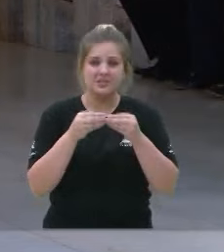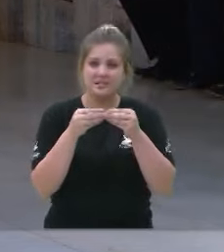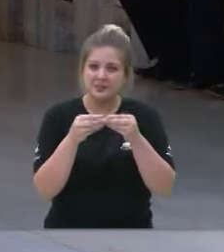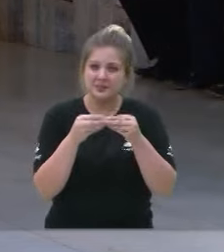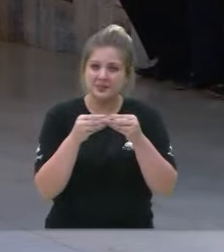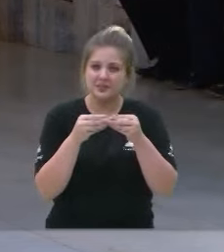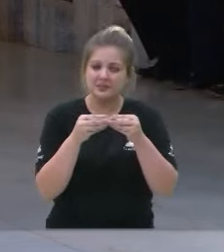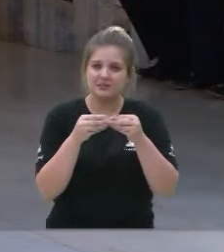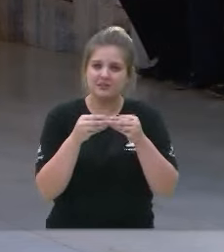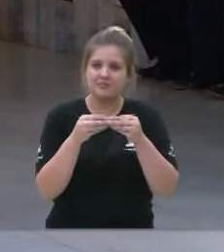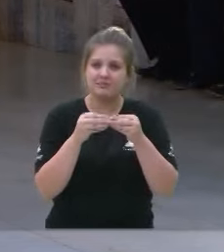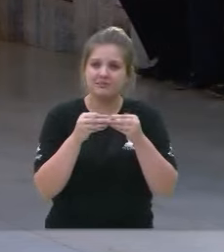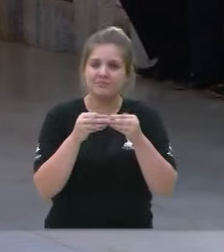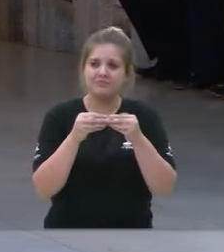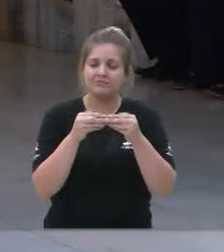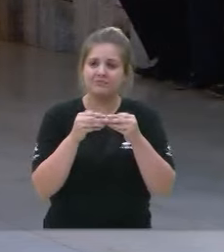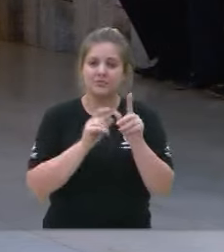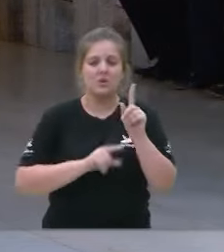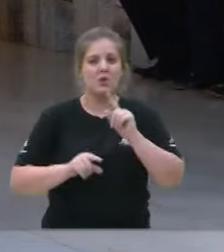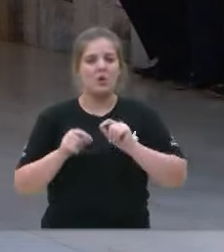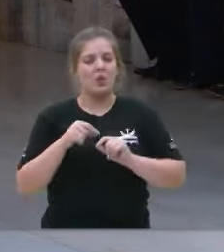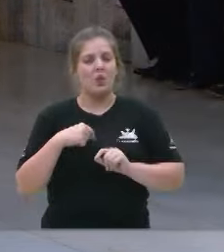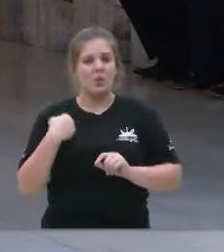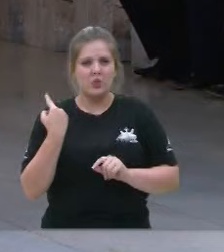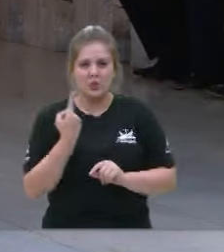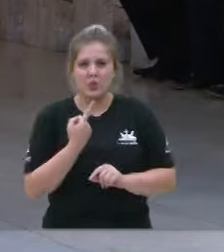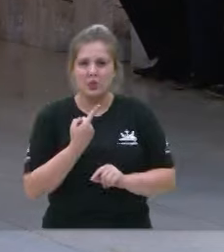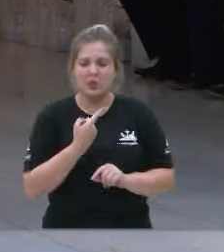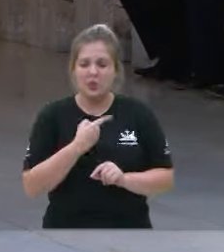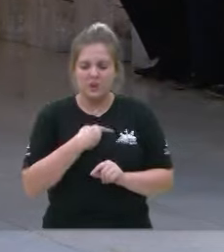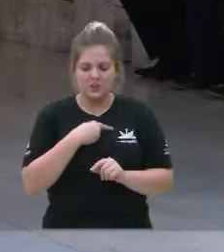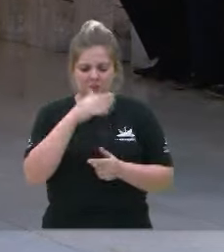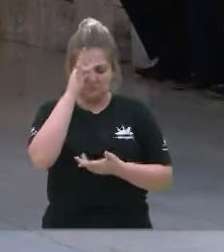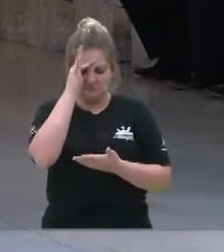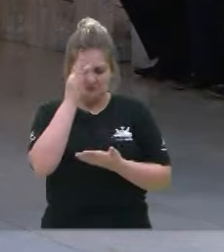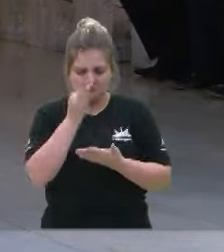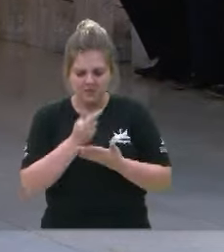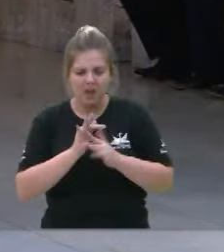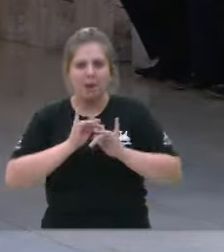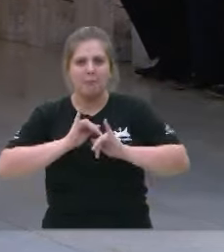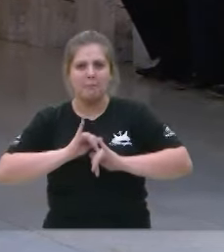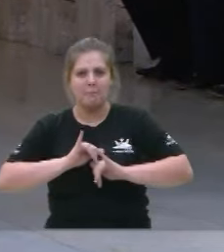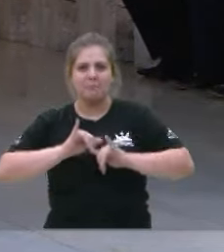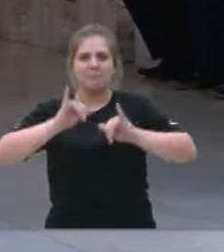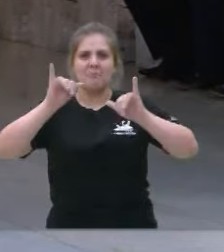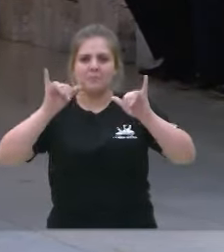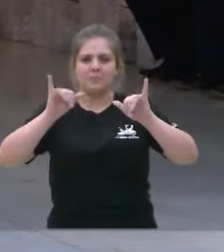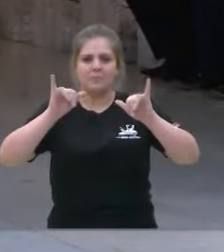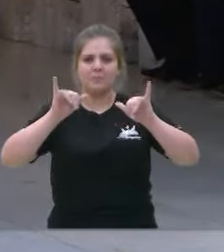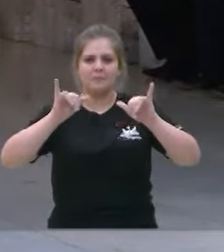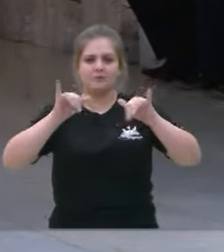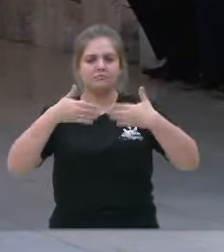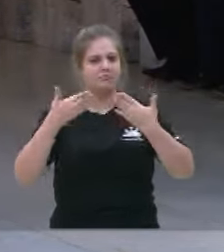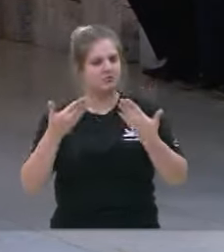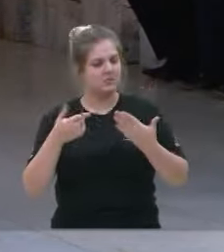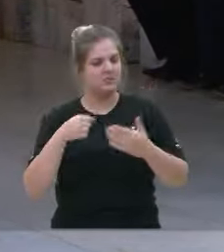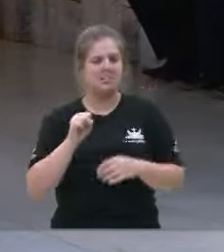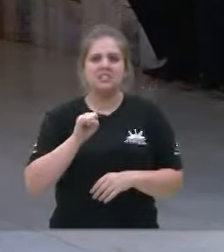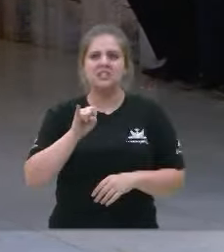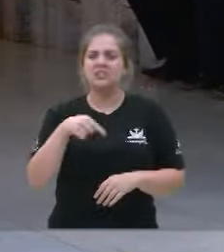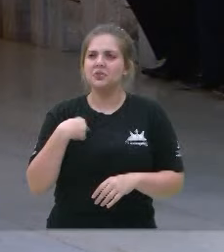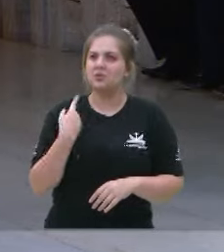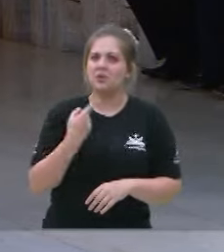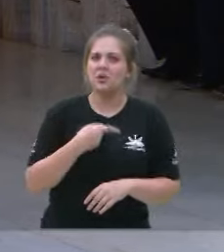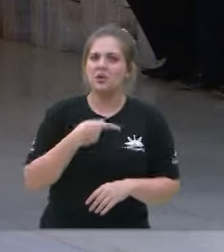por quê Porque se nós professamos uma fé e de fato professamos se nós